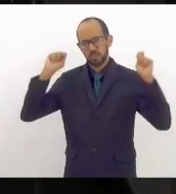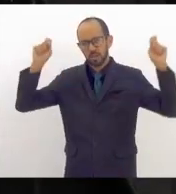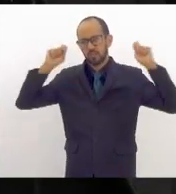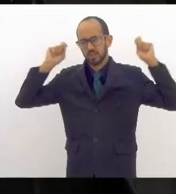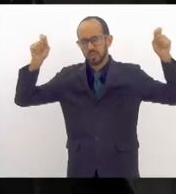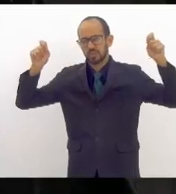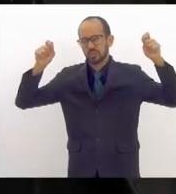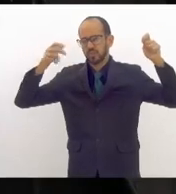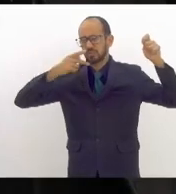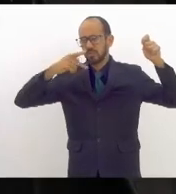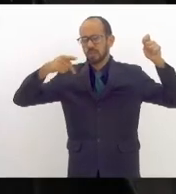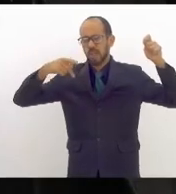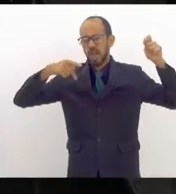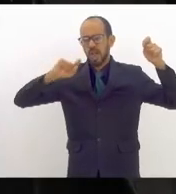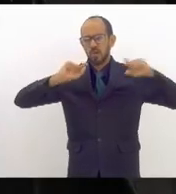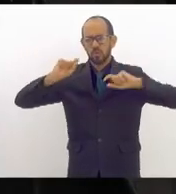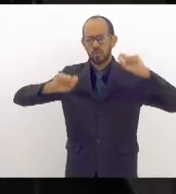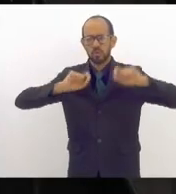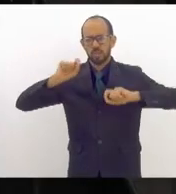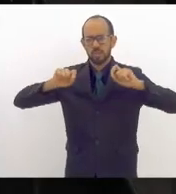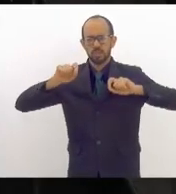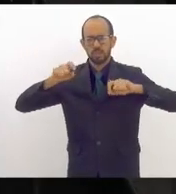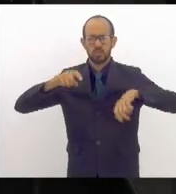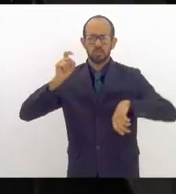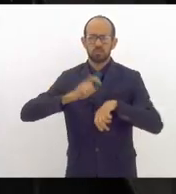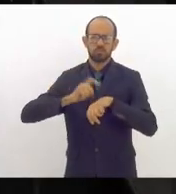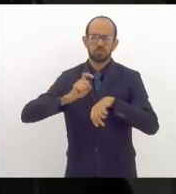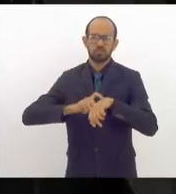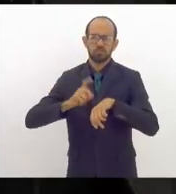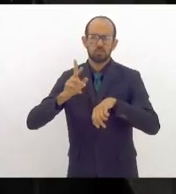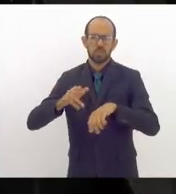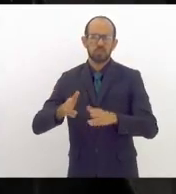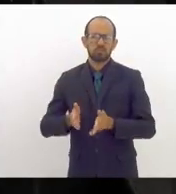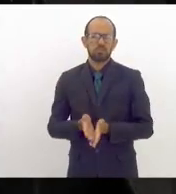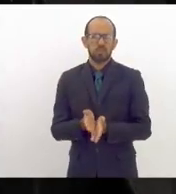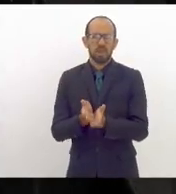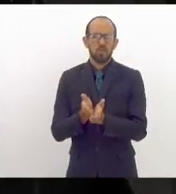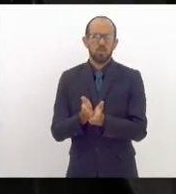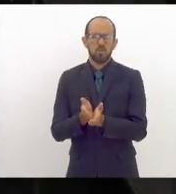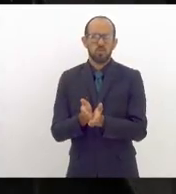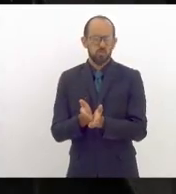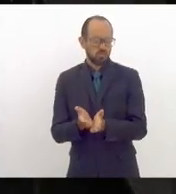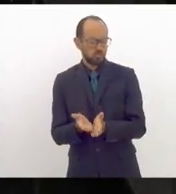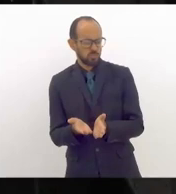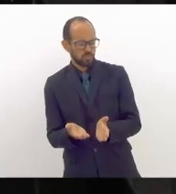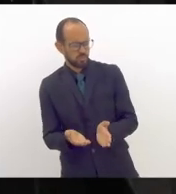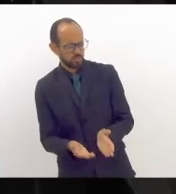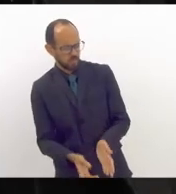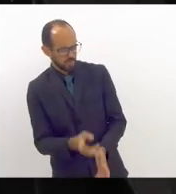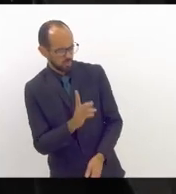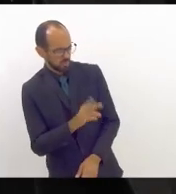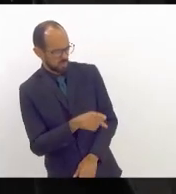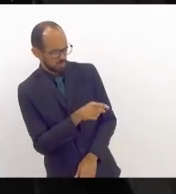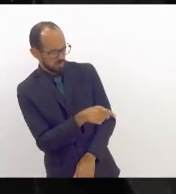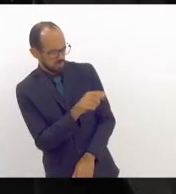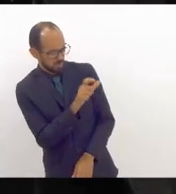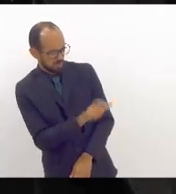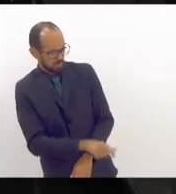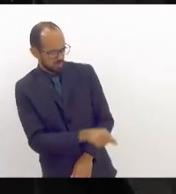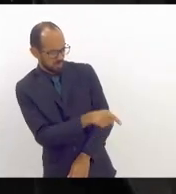que estavam ali que estavam no mesmo barco Como assim o agente da Polícia Rodoviária Federal